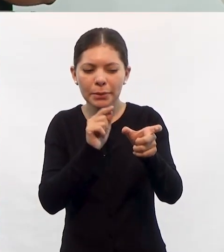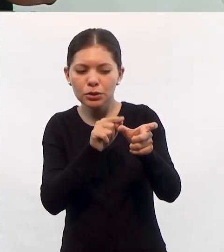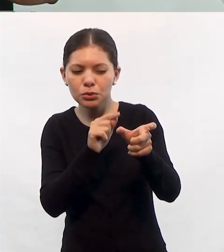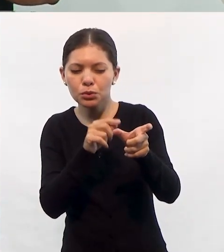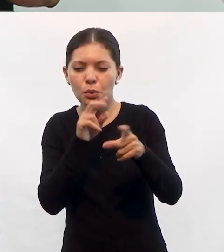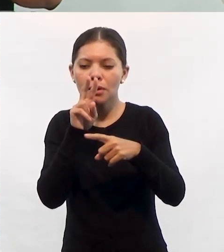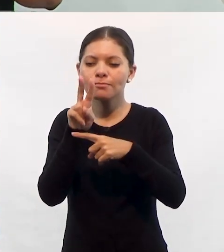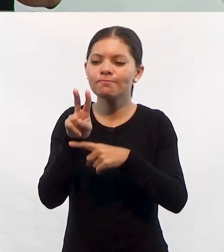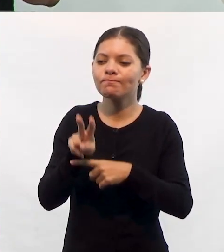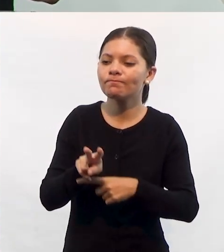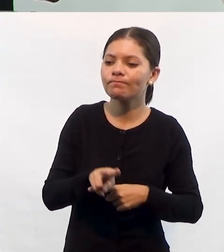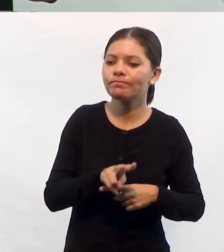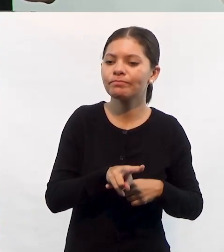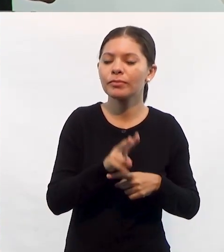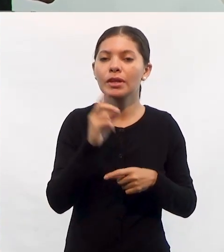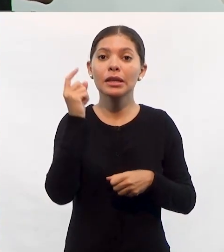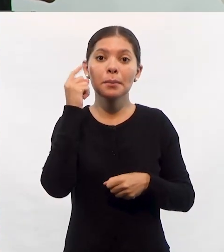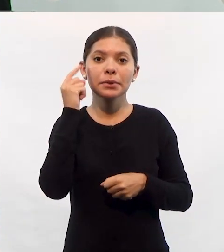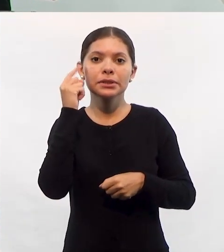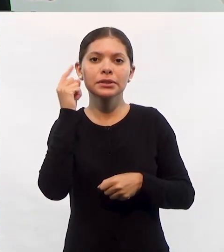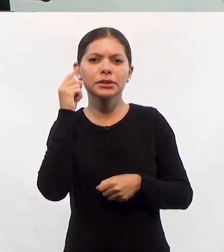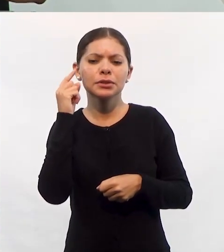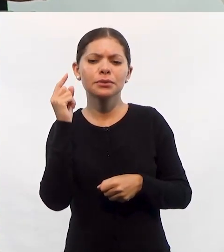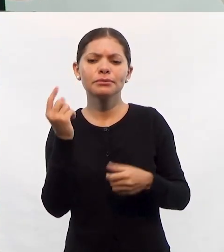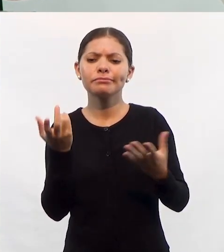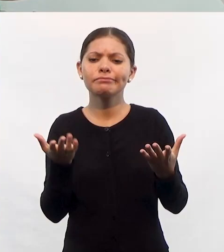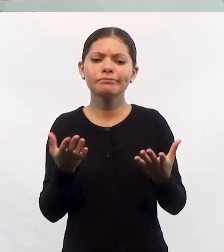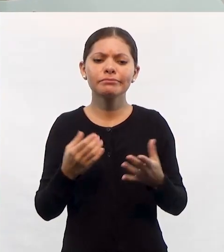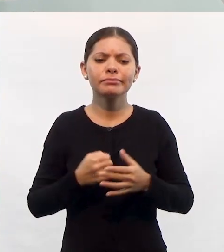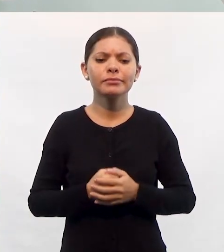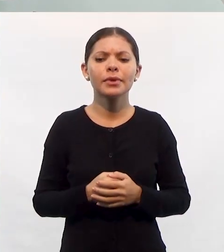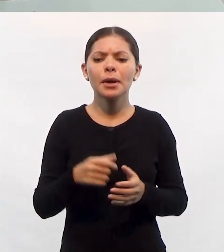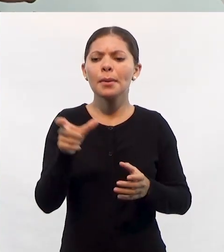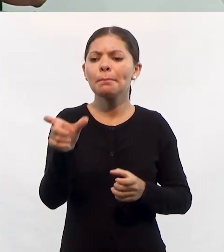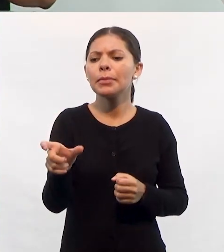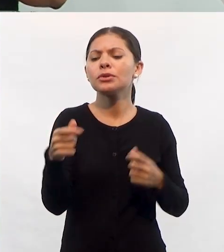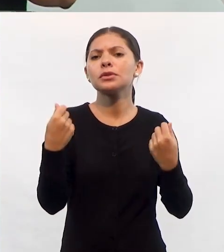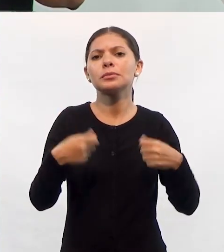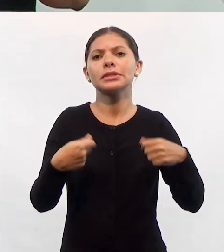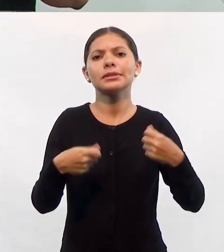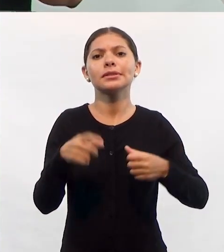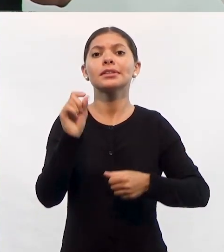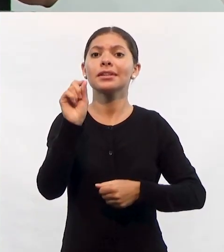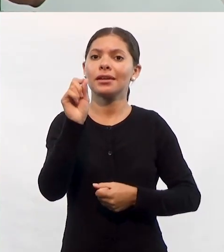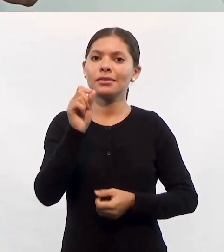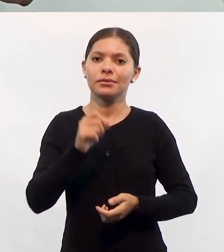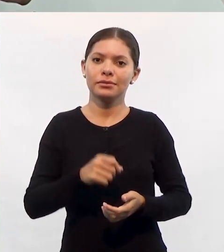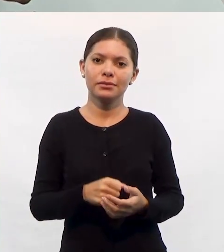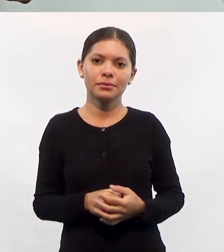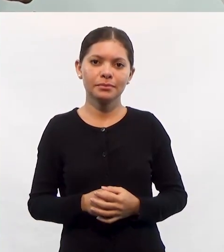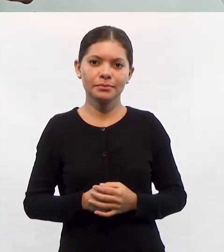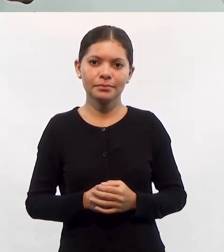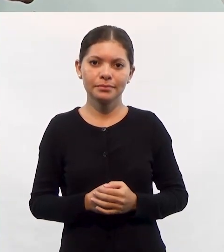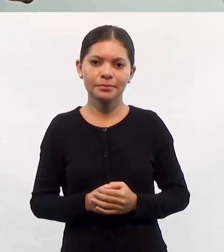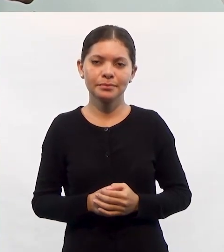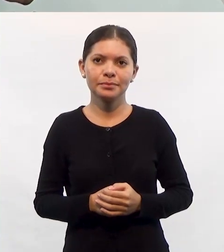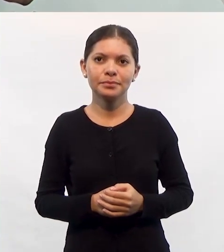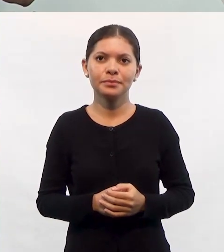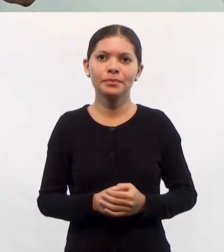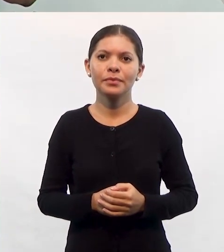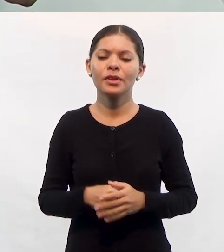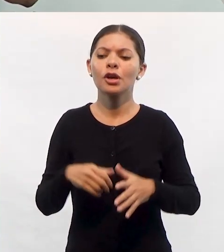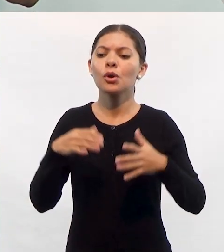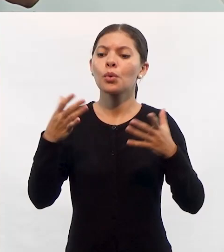de produção ele está pensando na quem vai ser feito no dia a dia então há qual